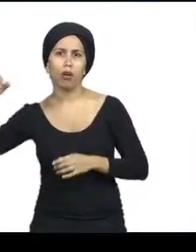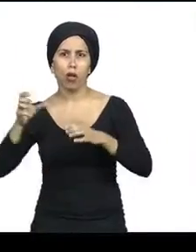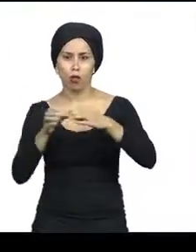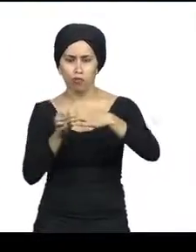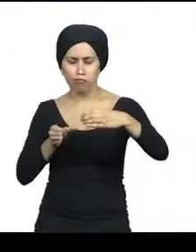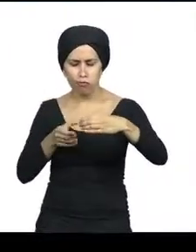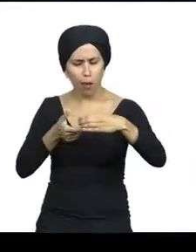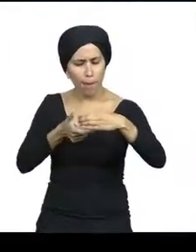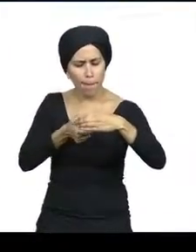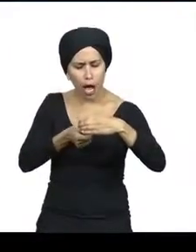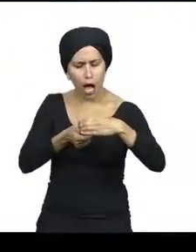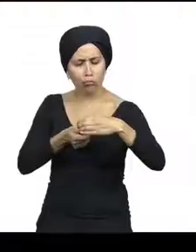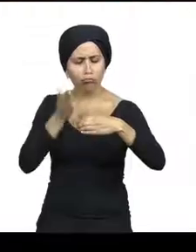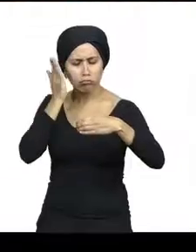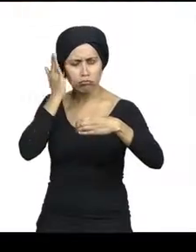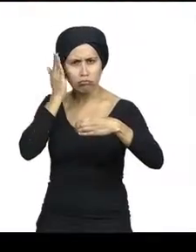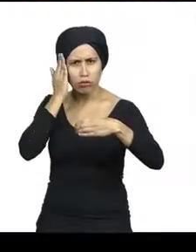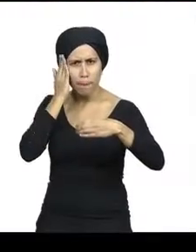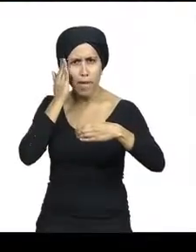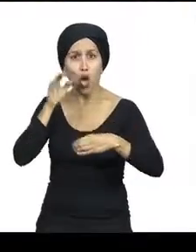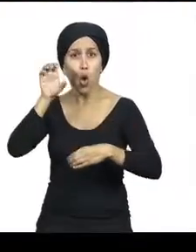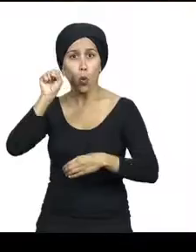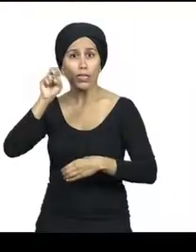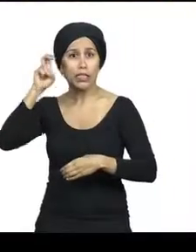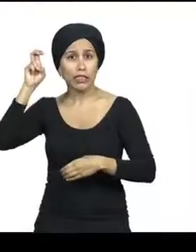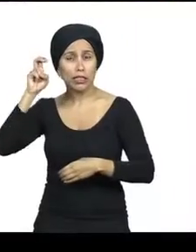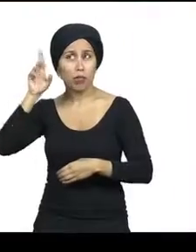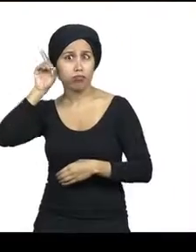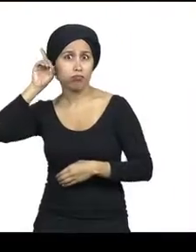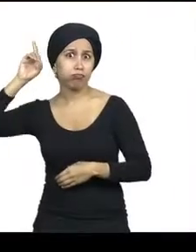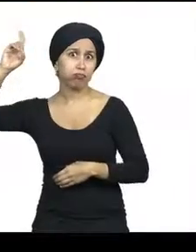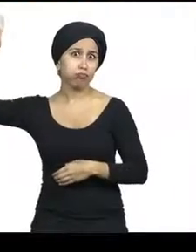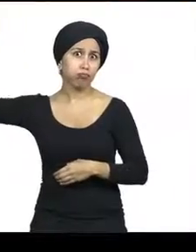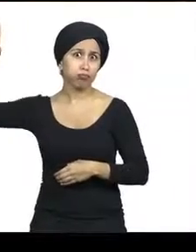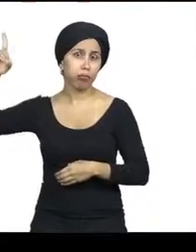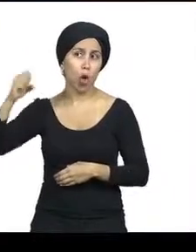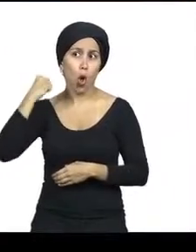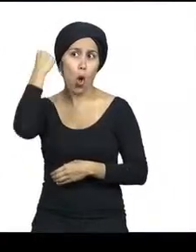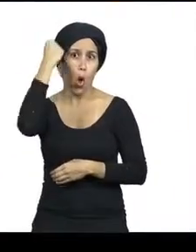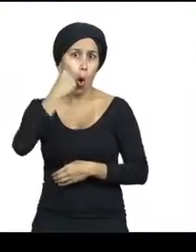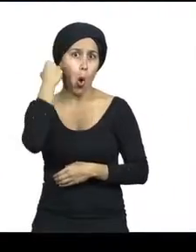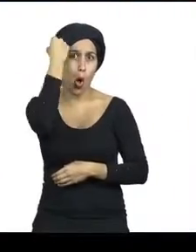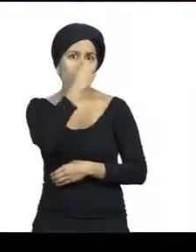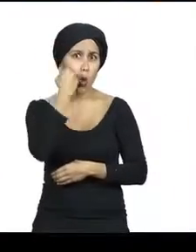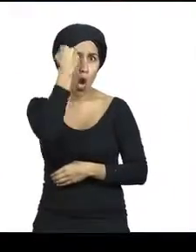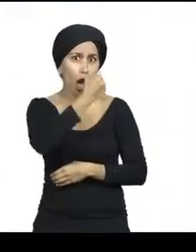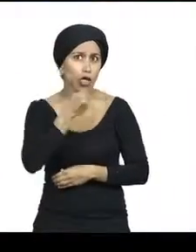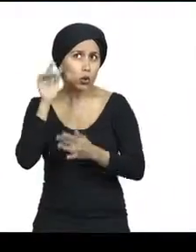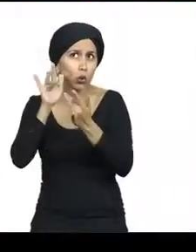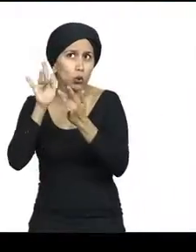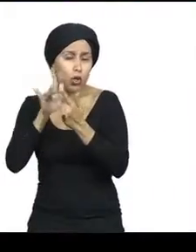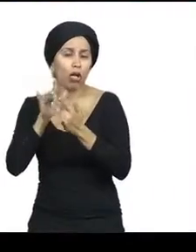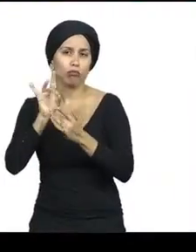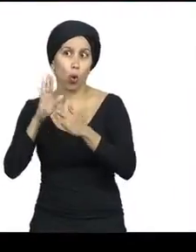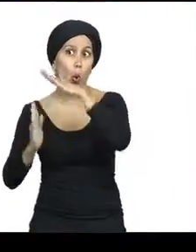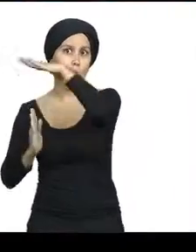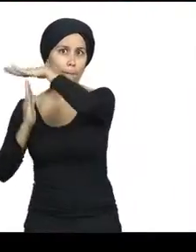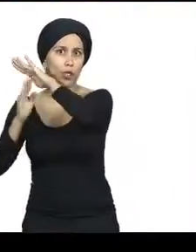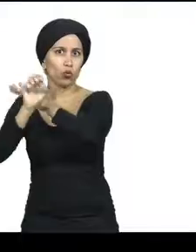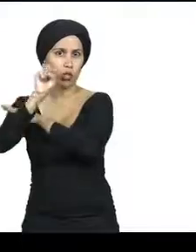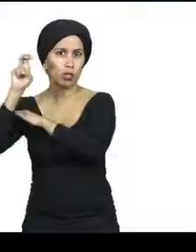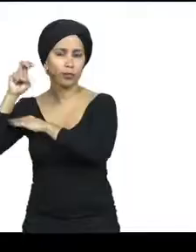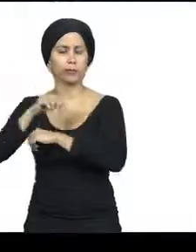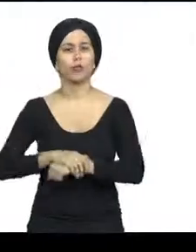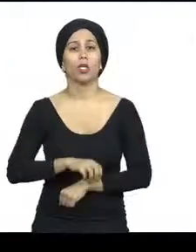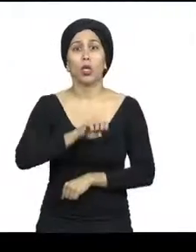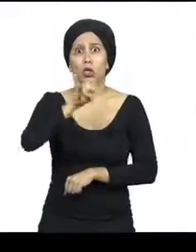exemplo, é de 85 decibéis se o trabalhador ficar exposto por 8 horas. Já o ruído de impacto, que é aquele